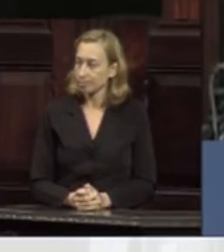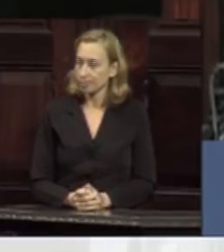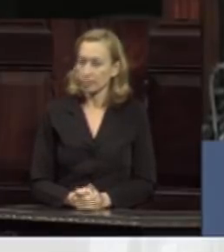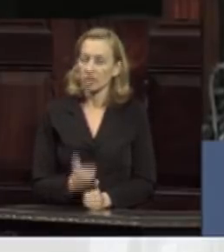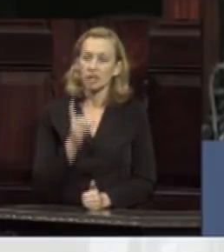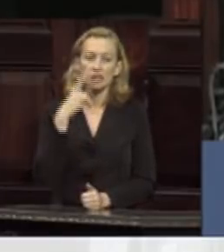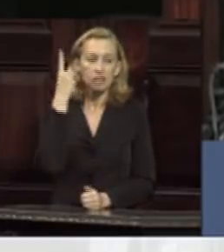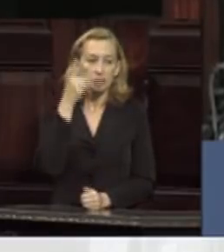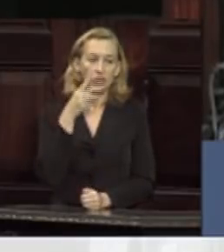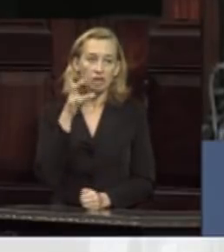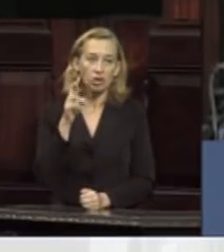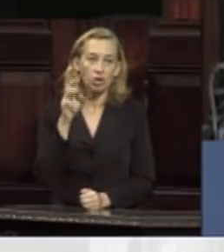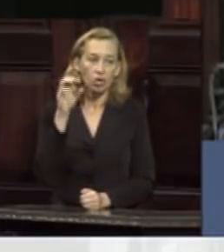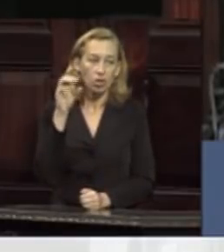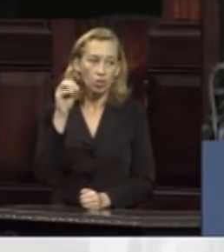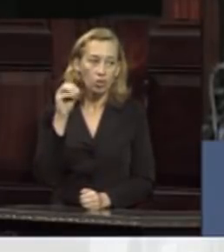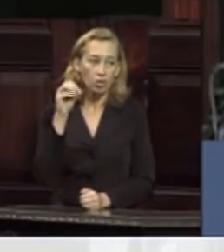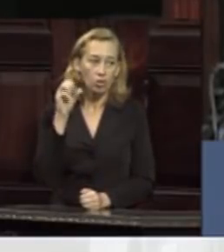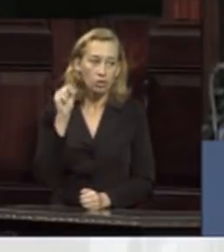Deputado Rosenberg Reis.